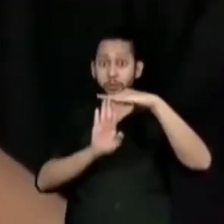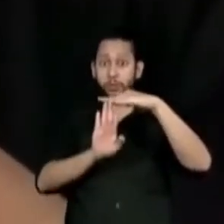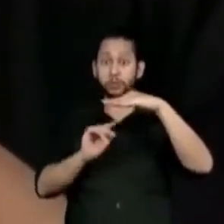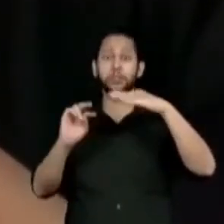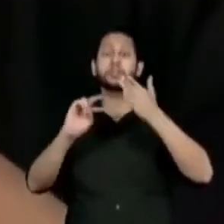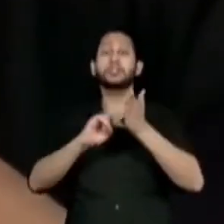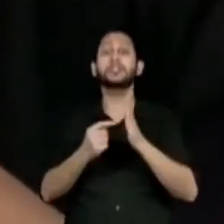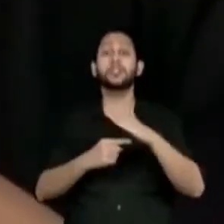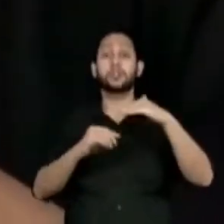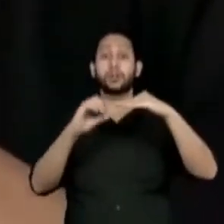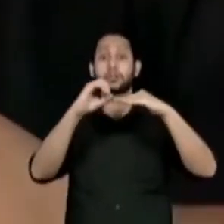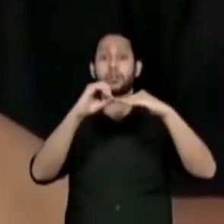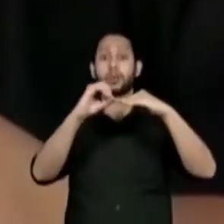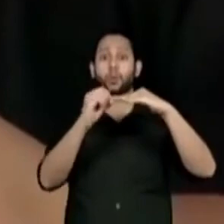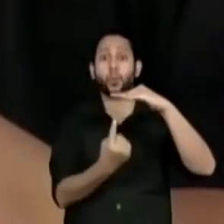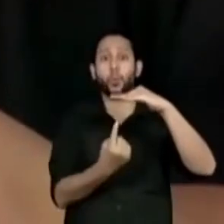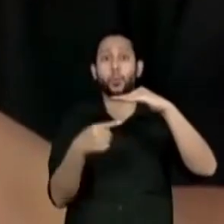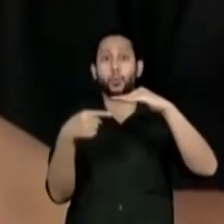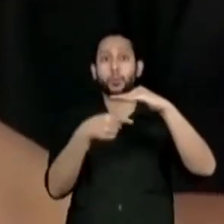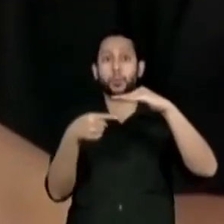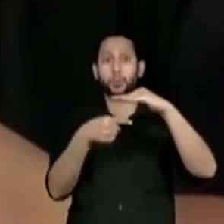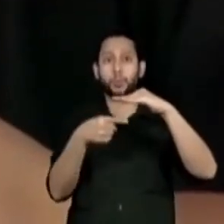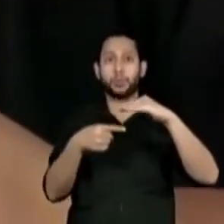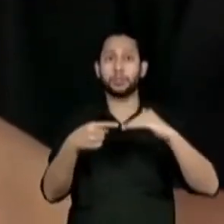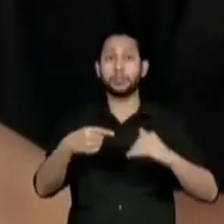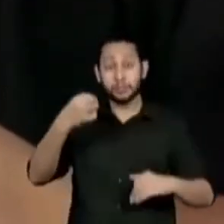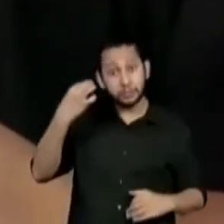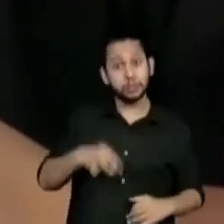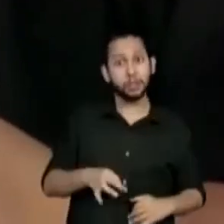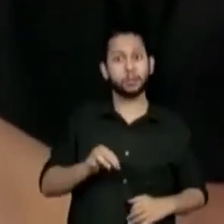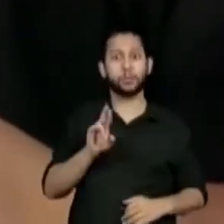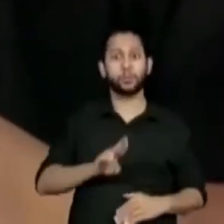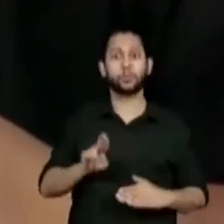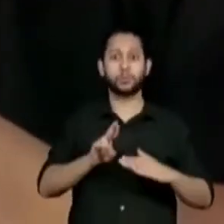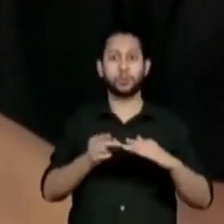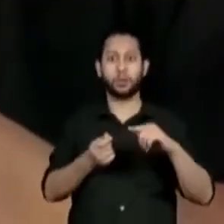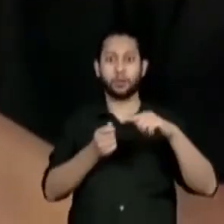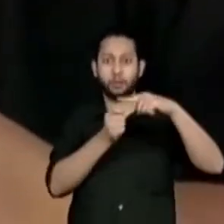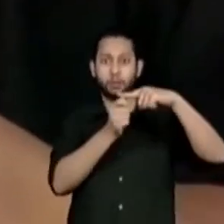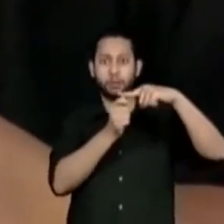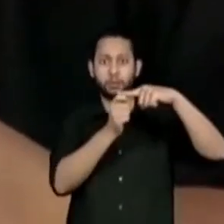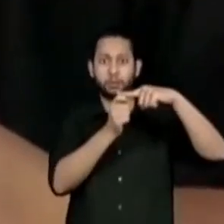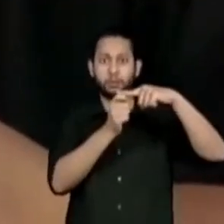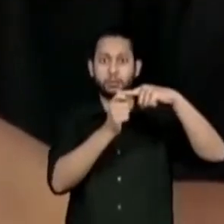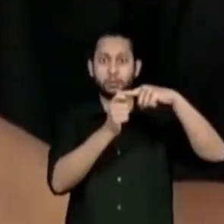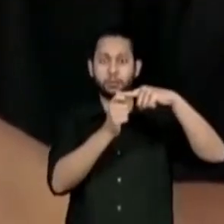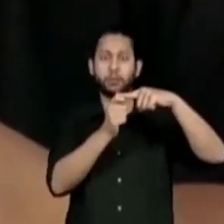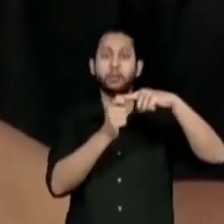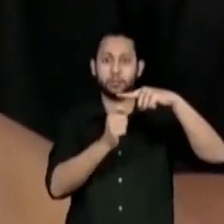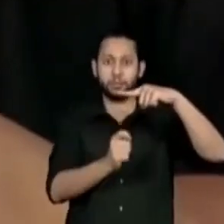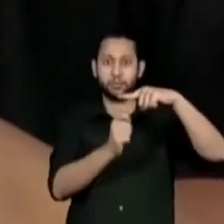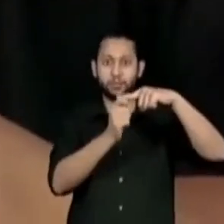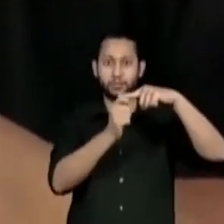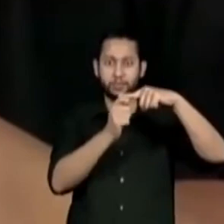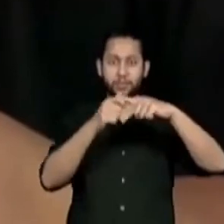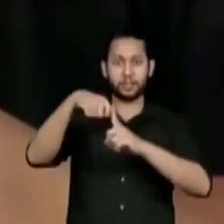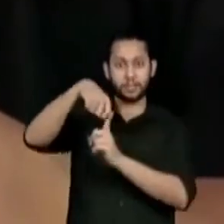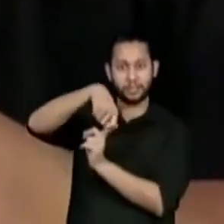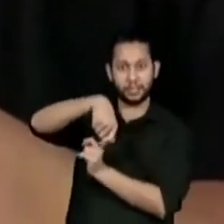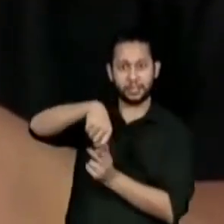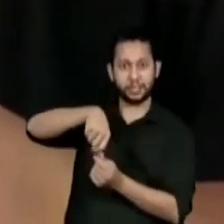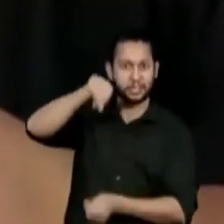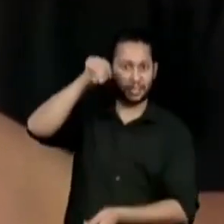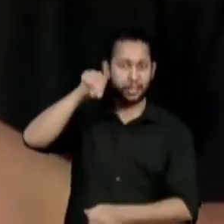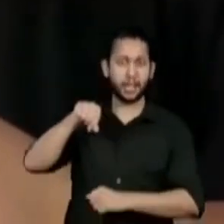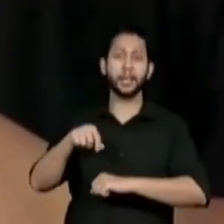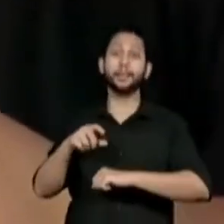0. Tá ok? Esse é o jeito certo de utilizar a fita métrica, ok? E aí, no caso, se você tiver a régua, é a